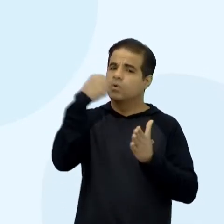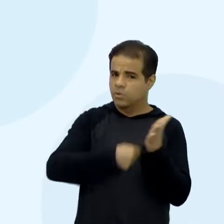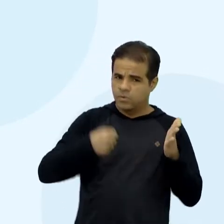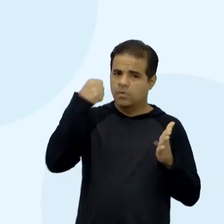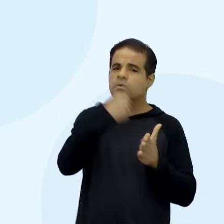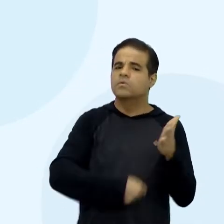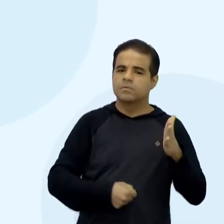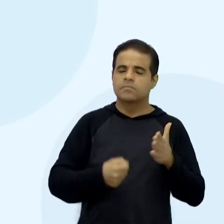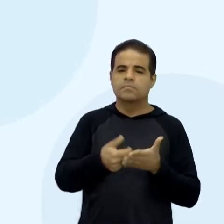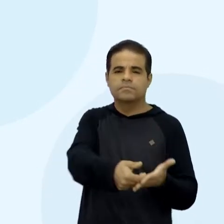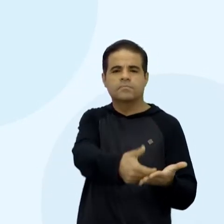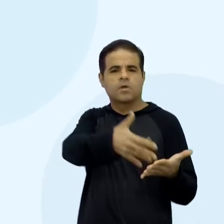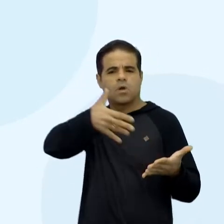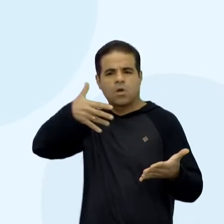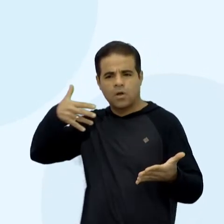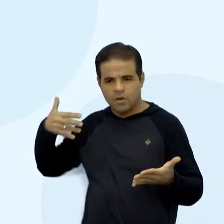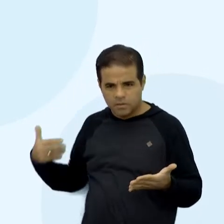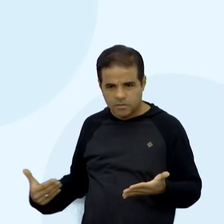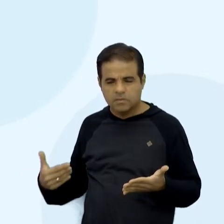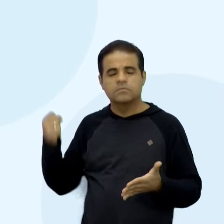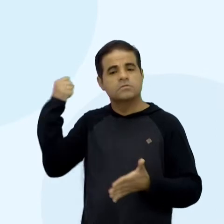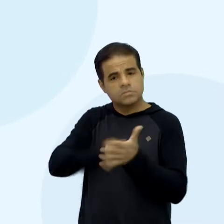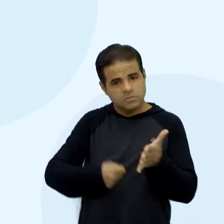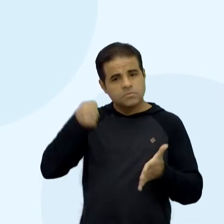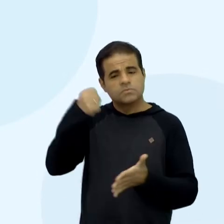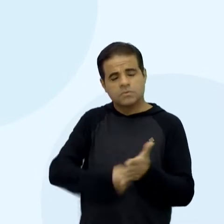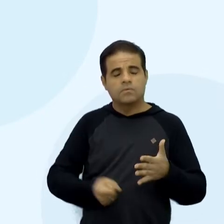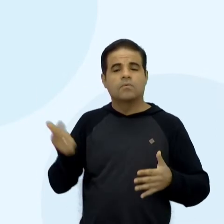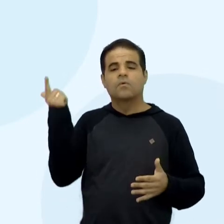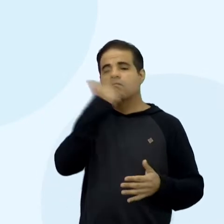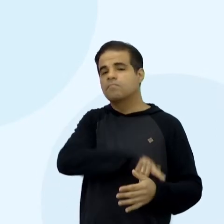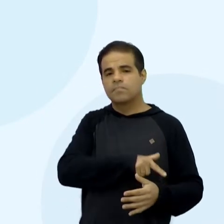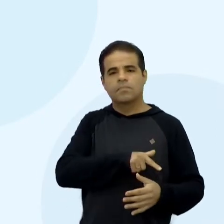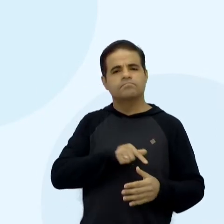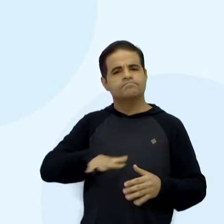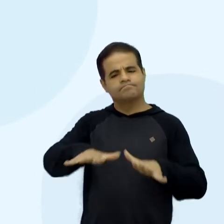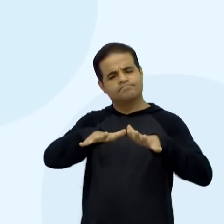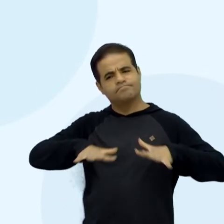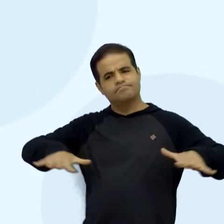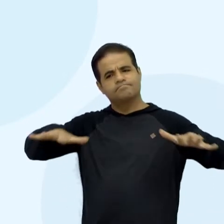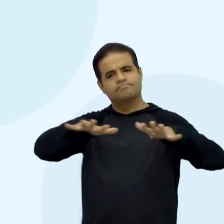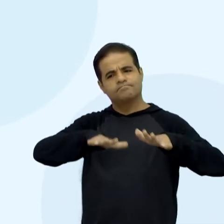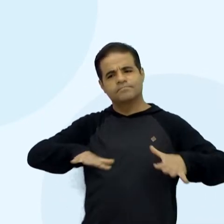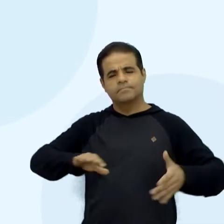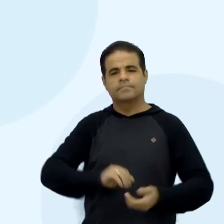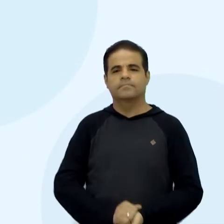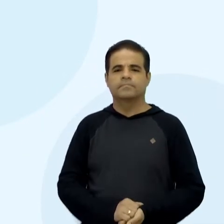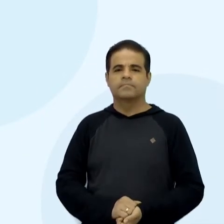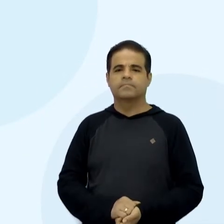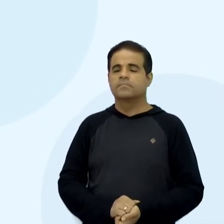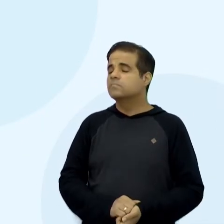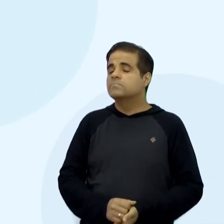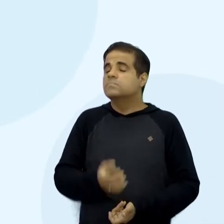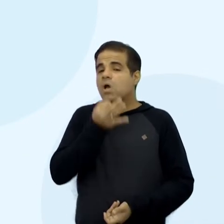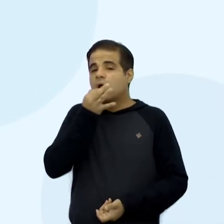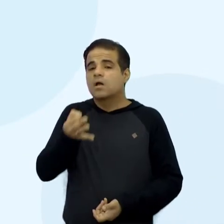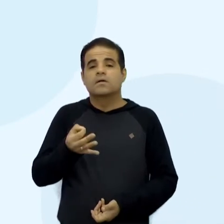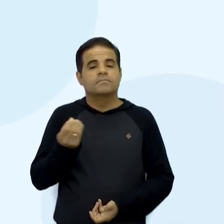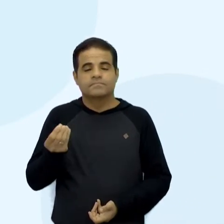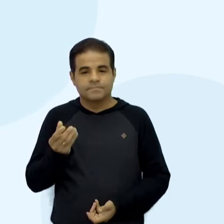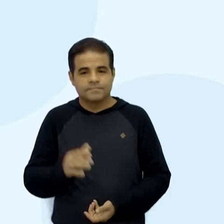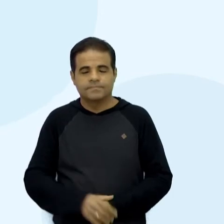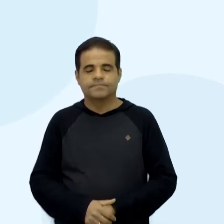das nossas antecedentes que lutaram para conquistar esses espaços. Tá vendo? Olha que coisa legal. E aí, Mauro, o que você acha desse texto? Remete